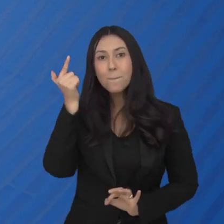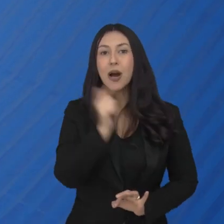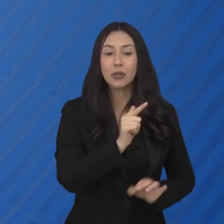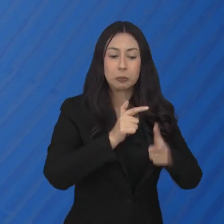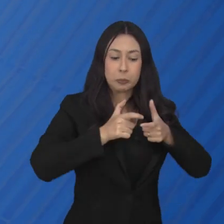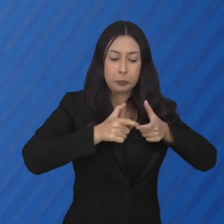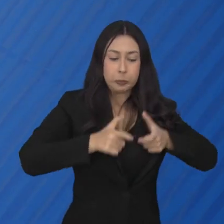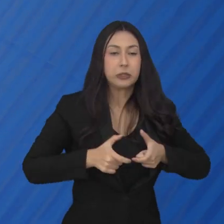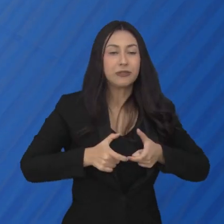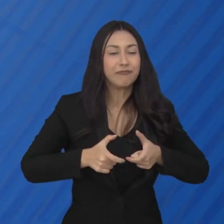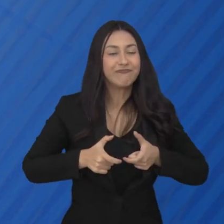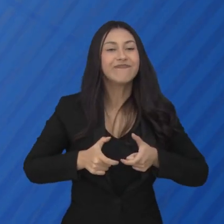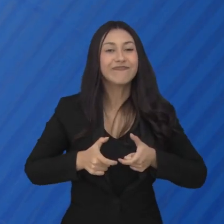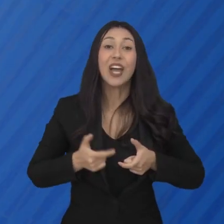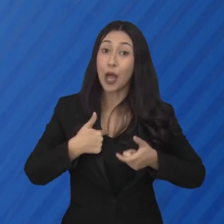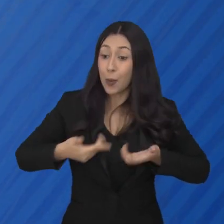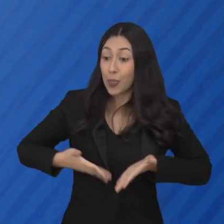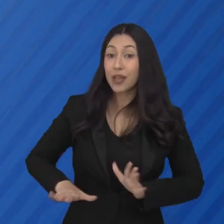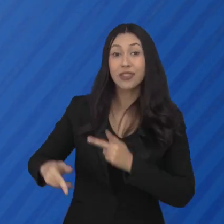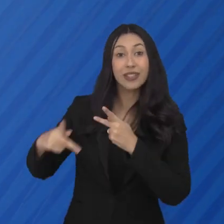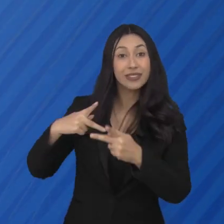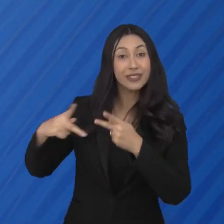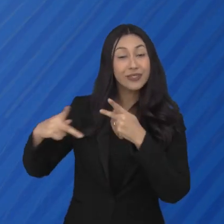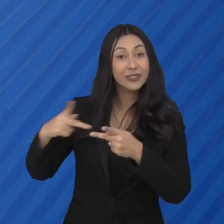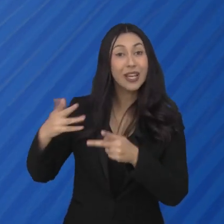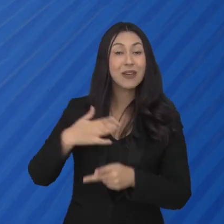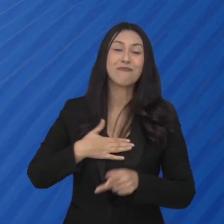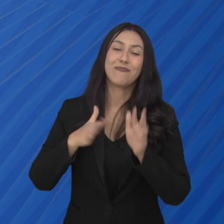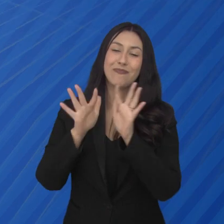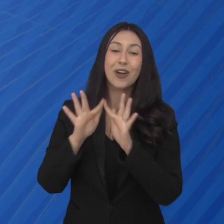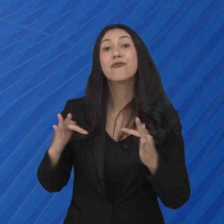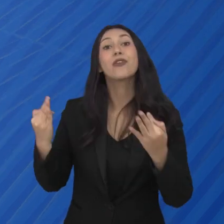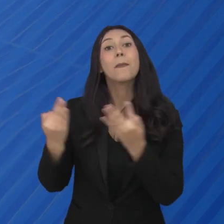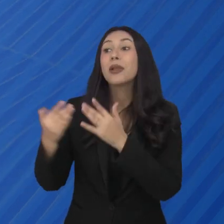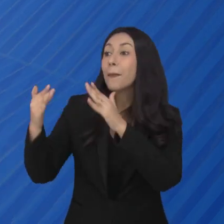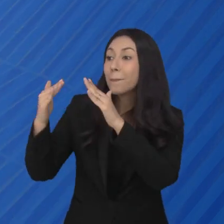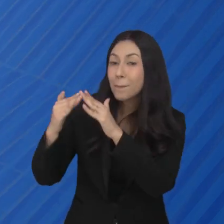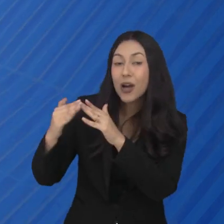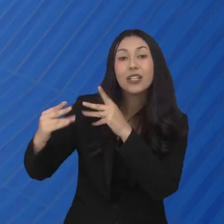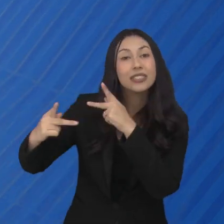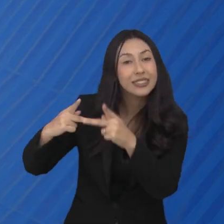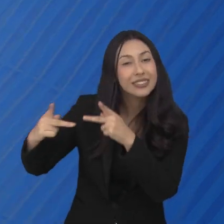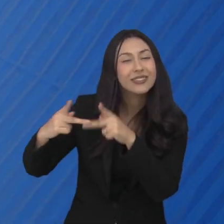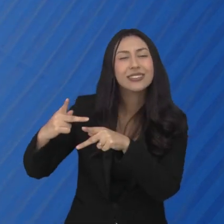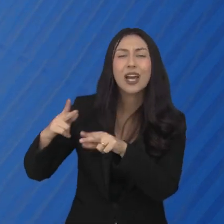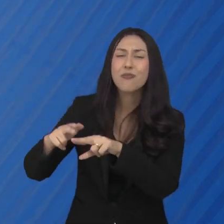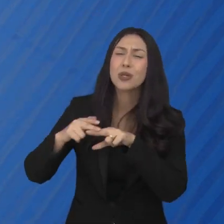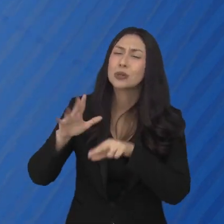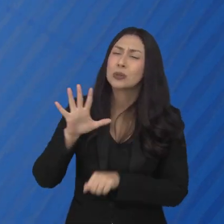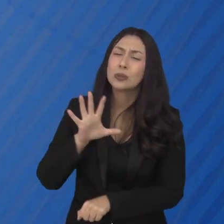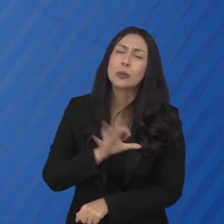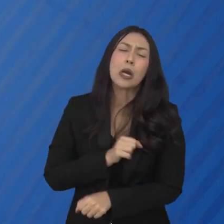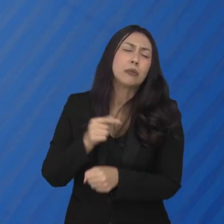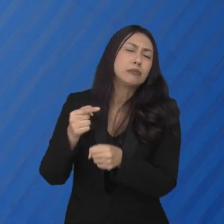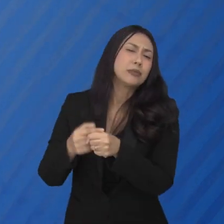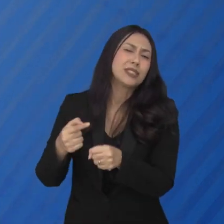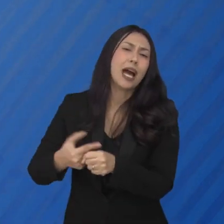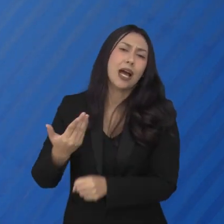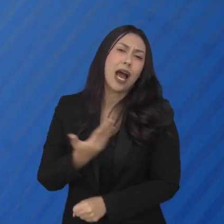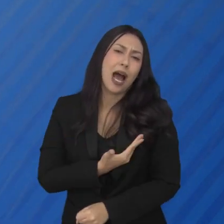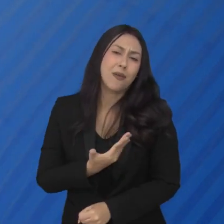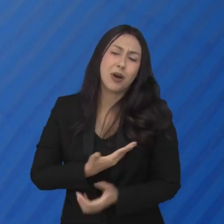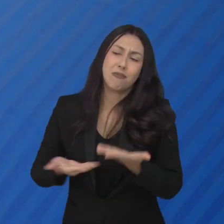bastante para ter um bom resultado e conquistar essa medalha olímpica. Sou natural de São José dos Campos, minha família ainda mora em São José, eu tenho um carinho